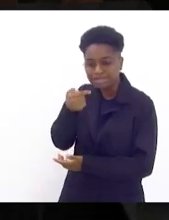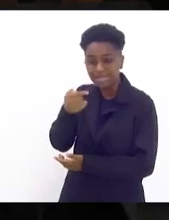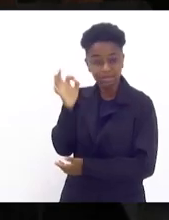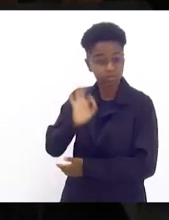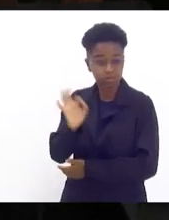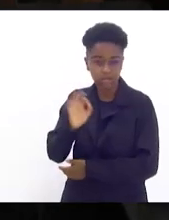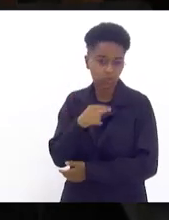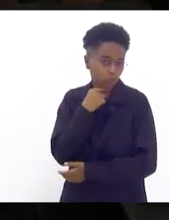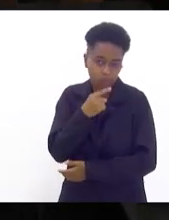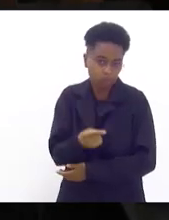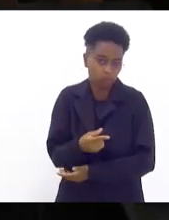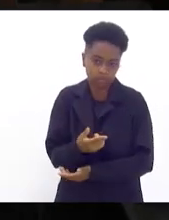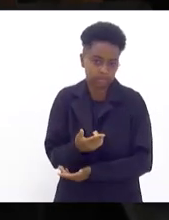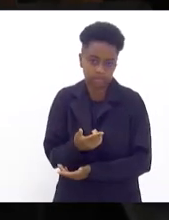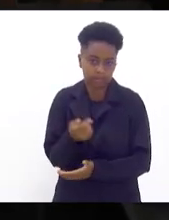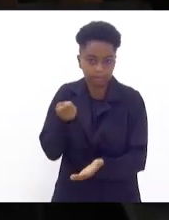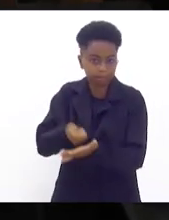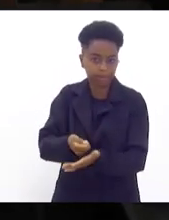1,7% ao ano, ou